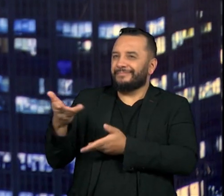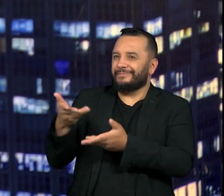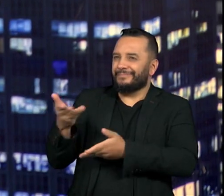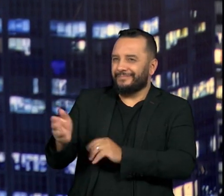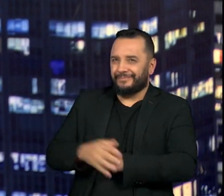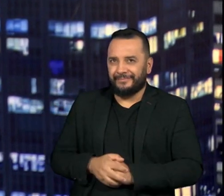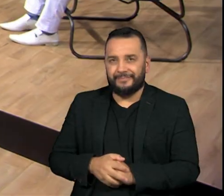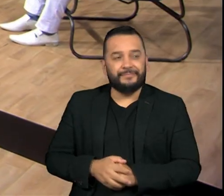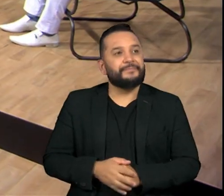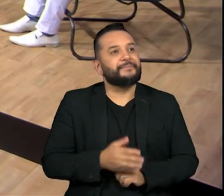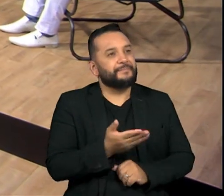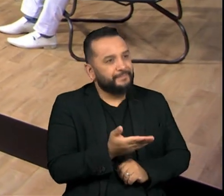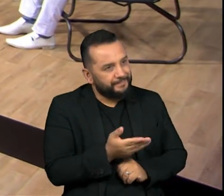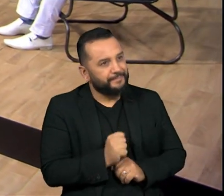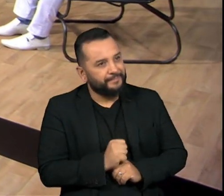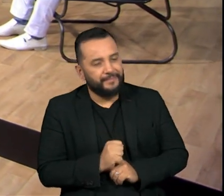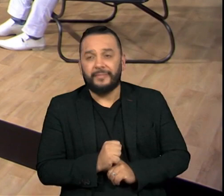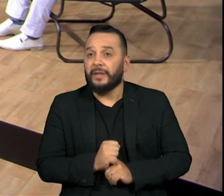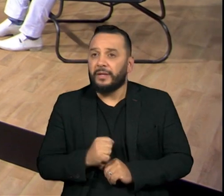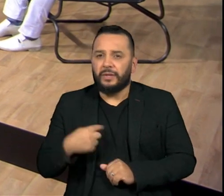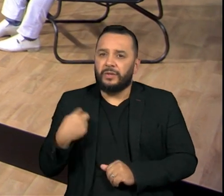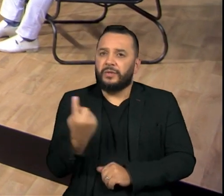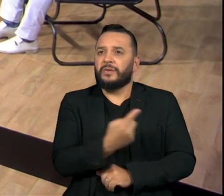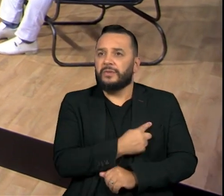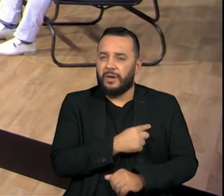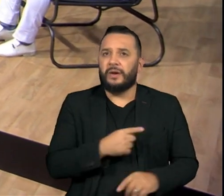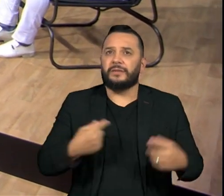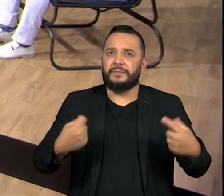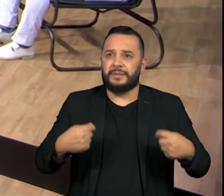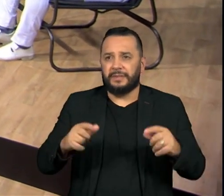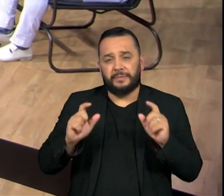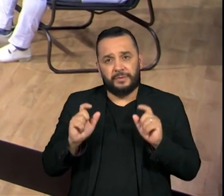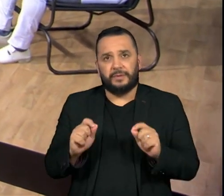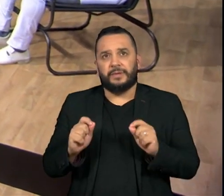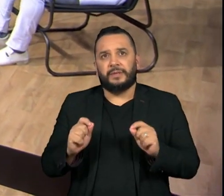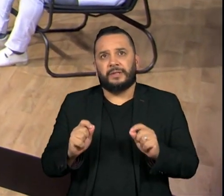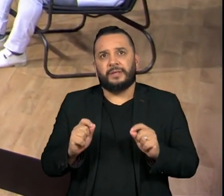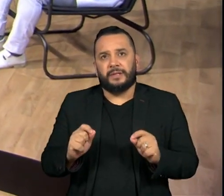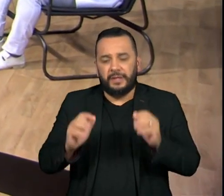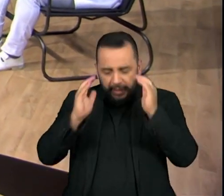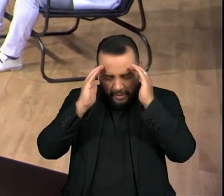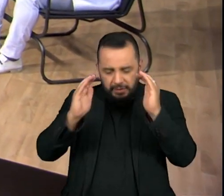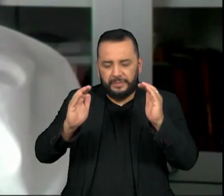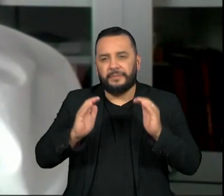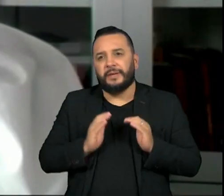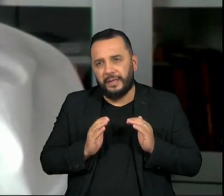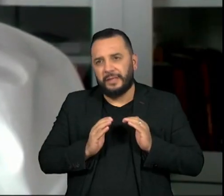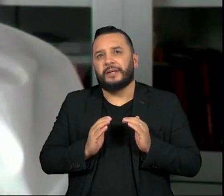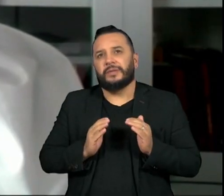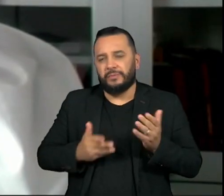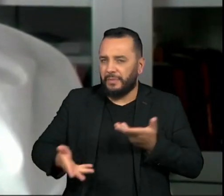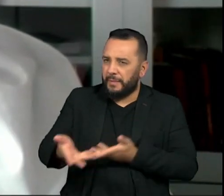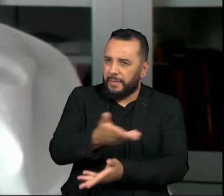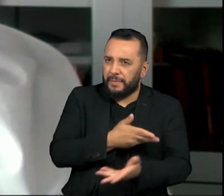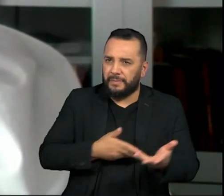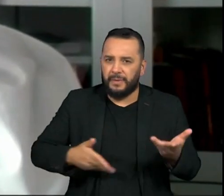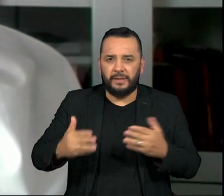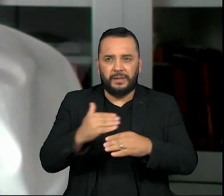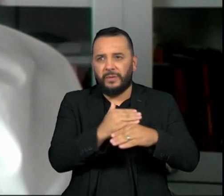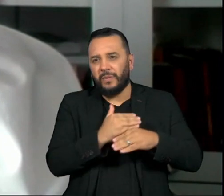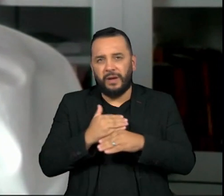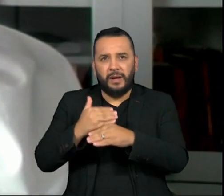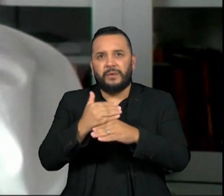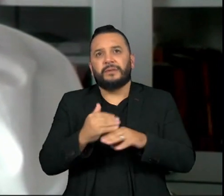palavrinha final. Que todos nós possamos ser tratados com a mesma consideração e respeito, né,